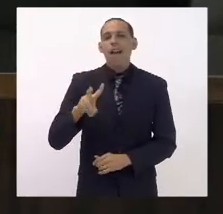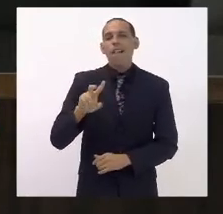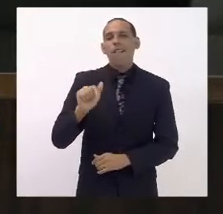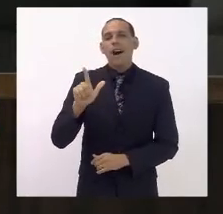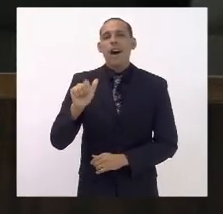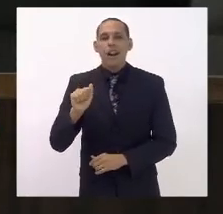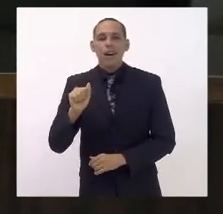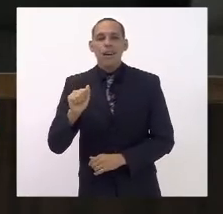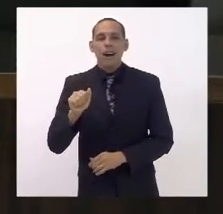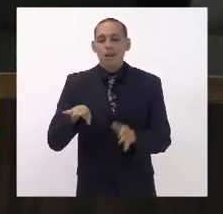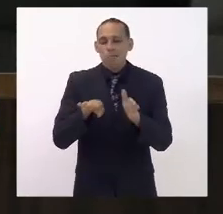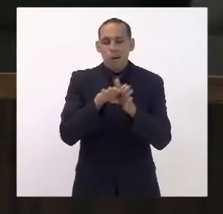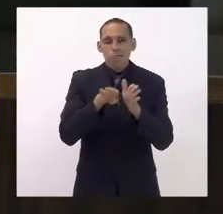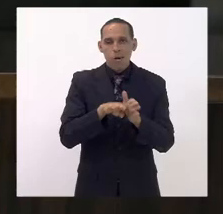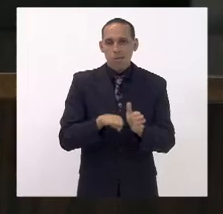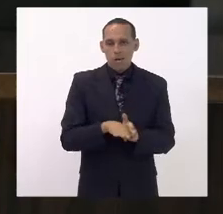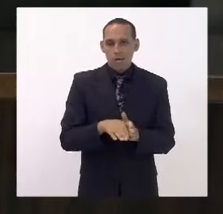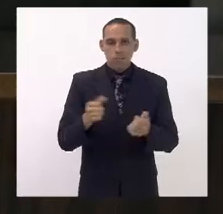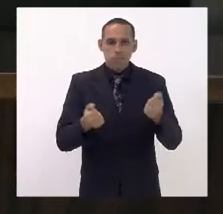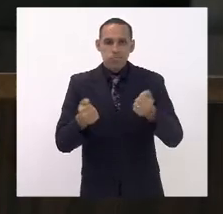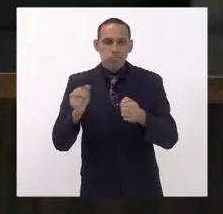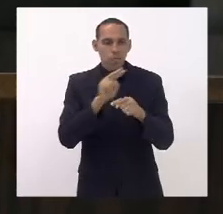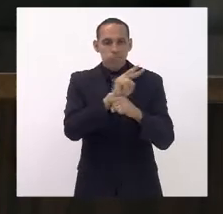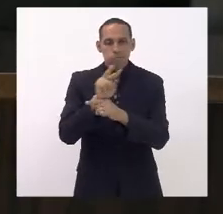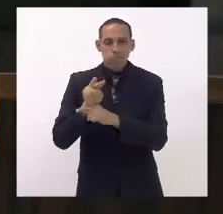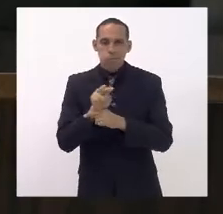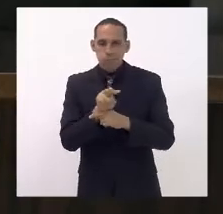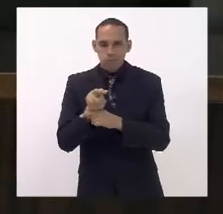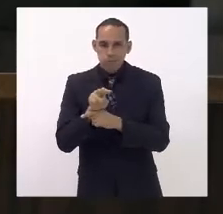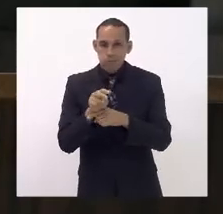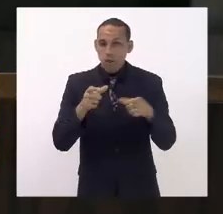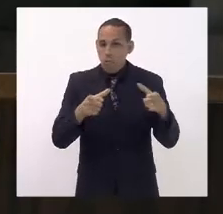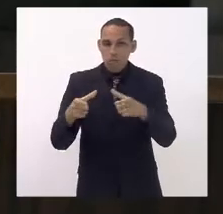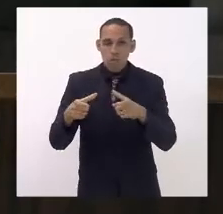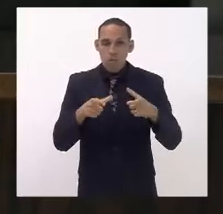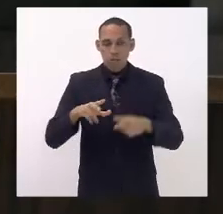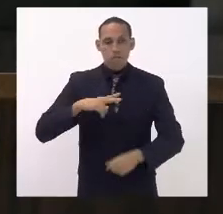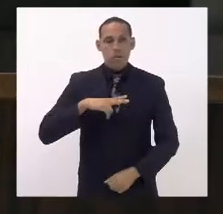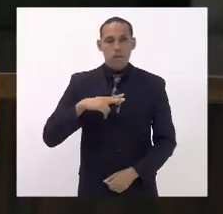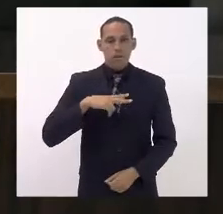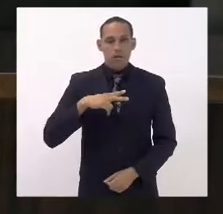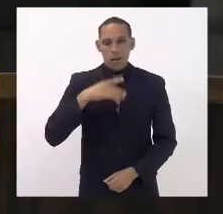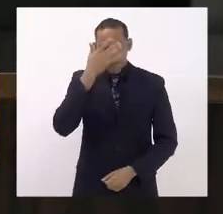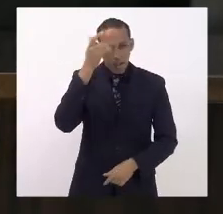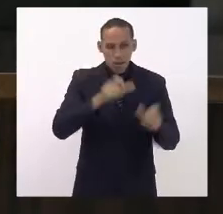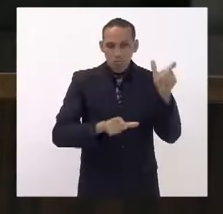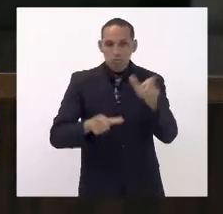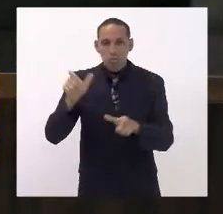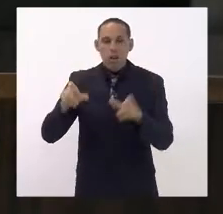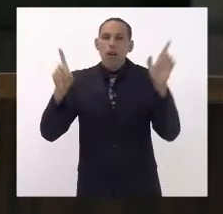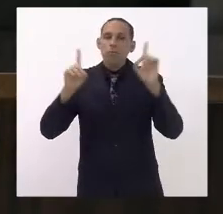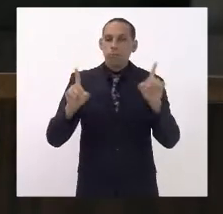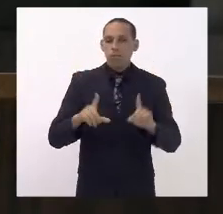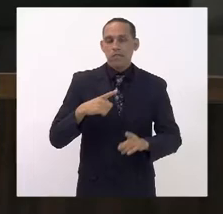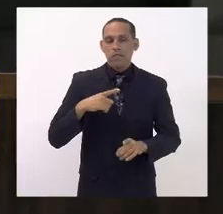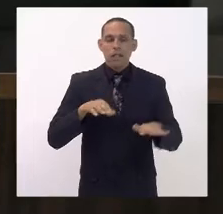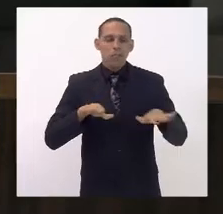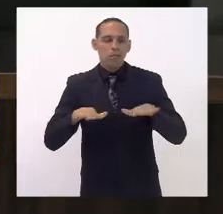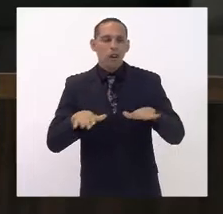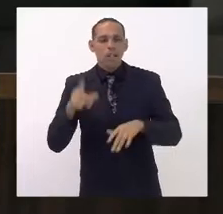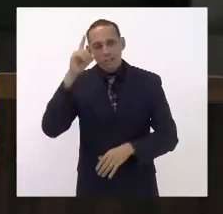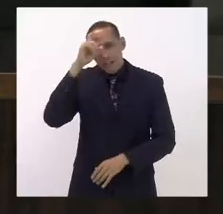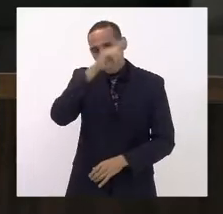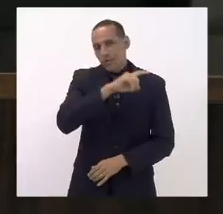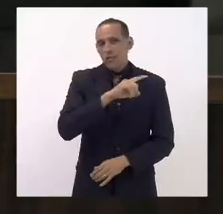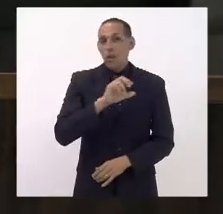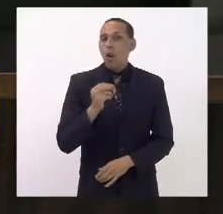monitoradas de estacionamento de veículos automotores nos estabelecimentos privados para as pessoas com deficiência, com dificuldade de locomoção